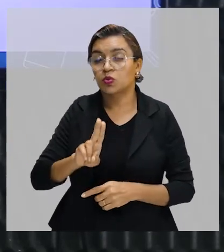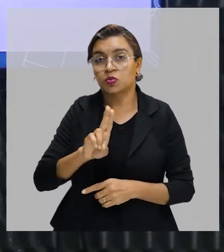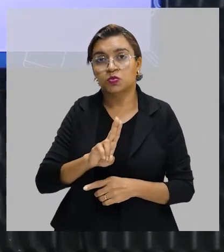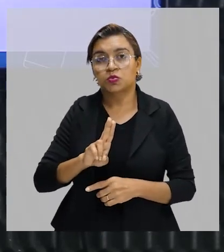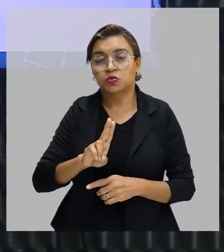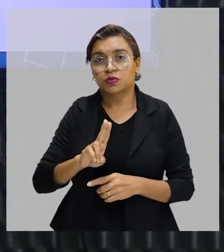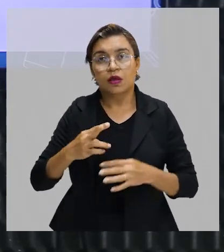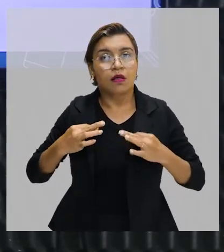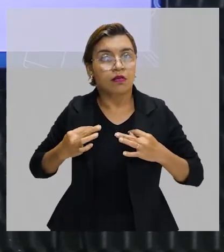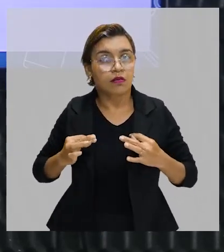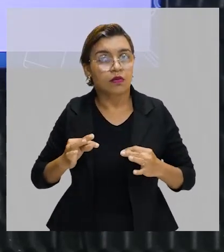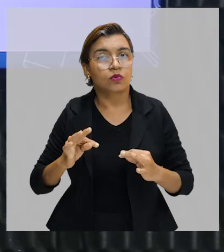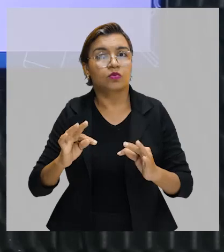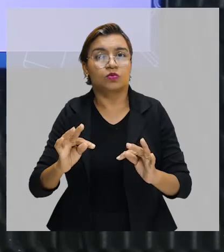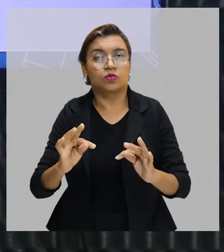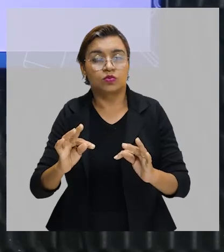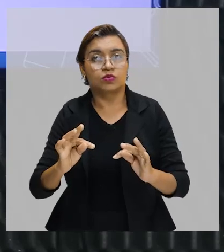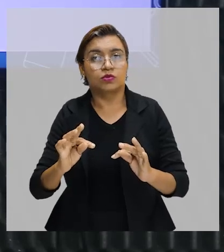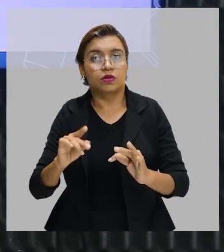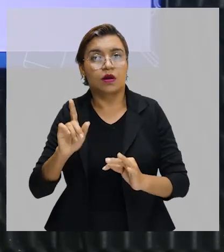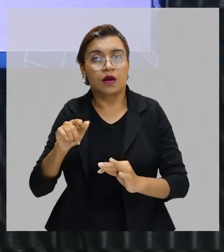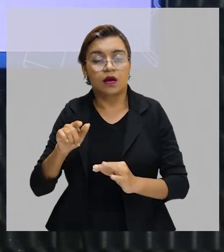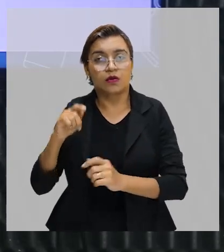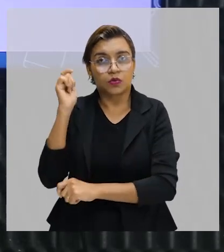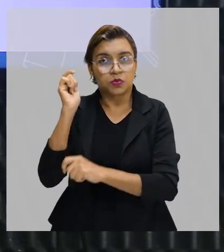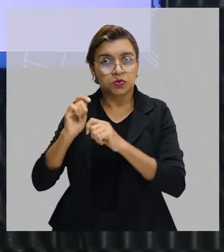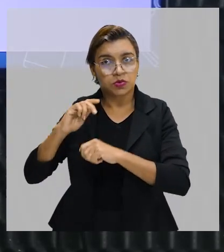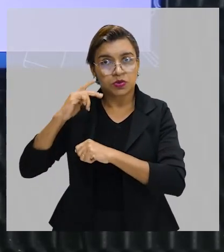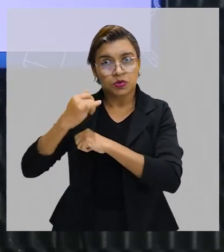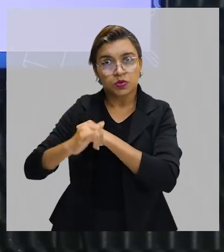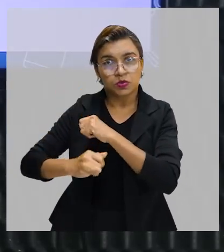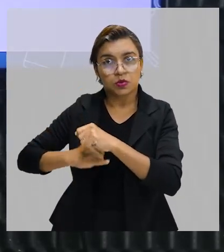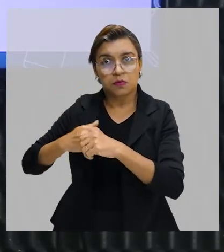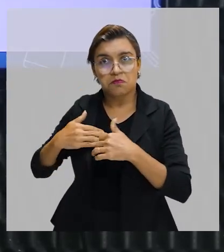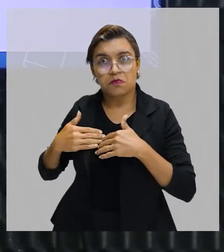toda essa tecnologia que envolve as usinas nucleares, tá ok?